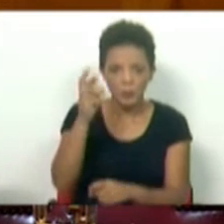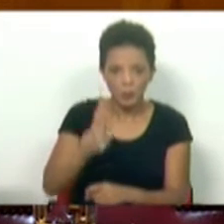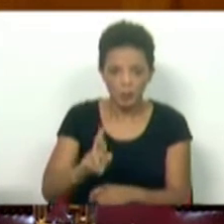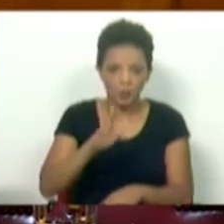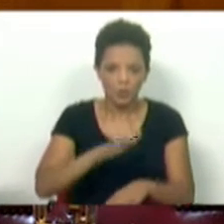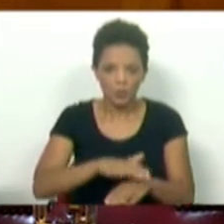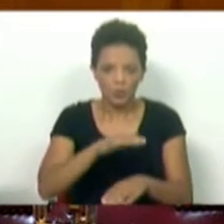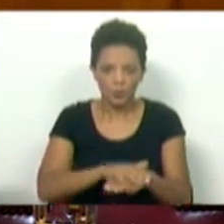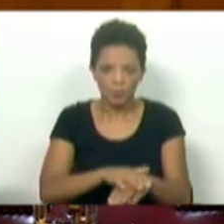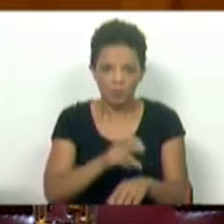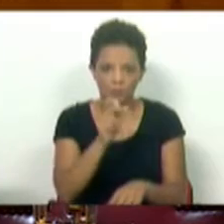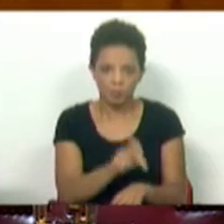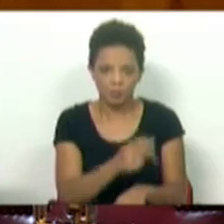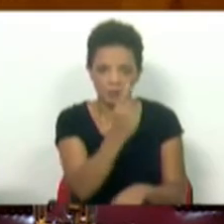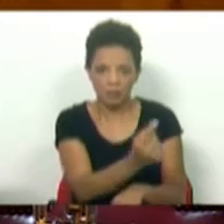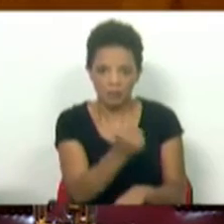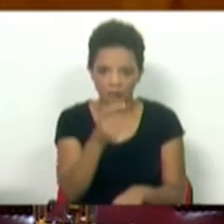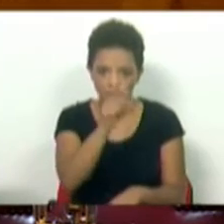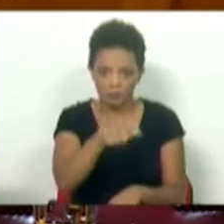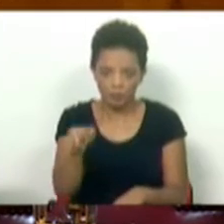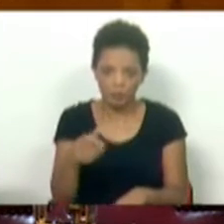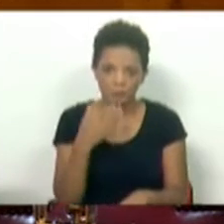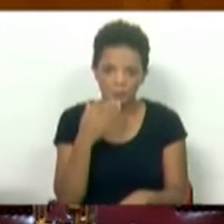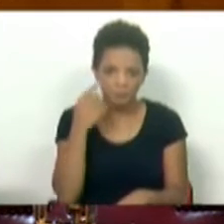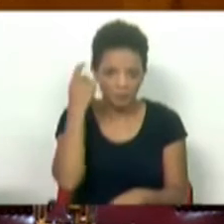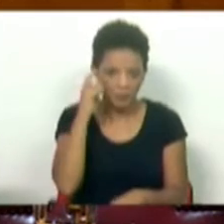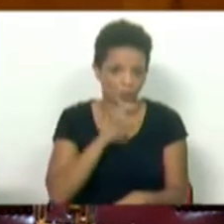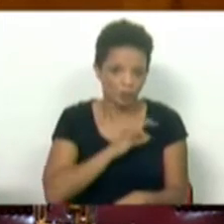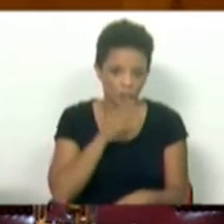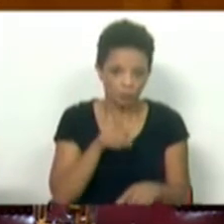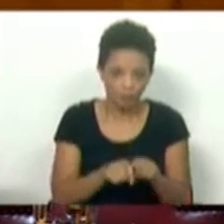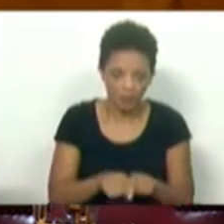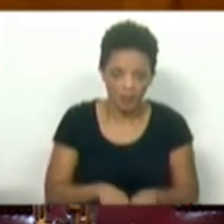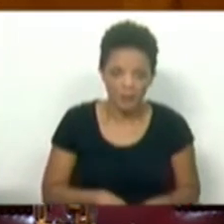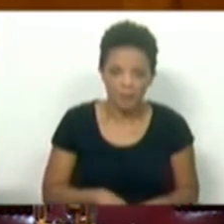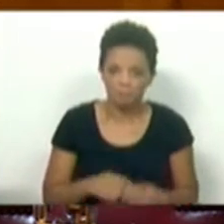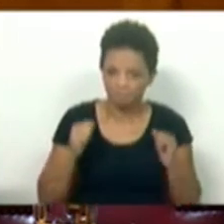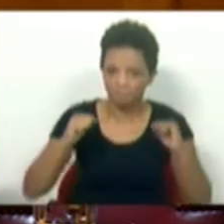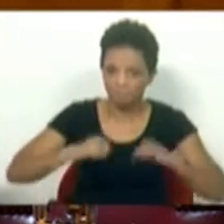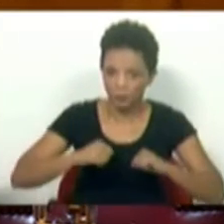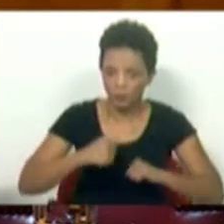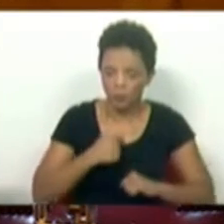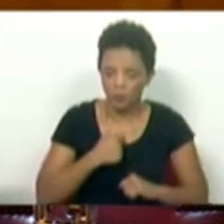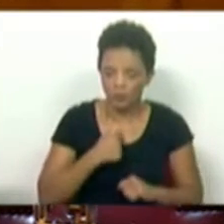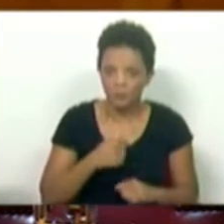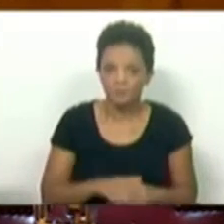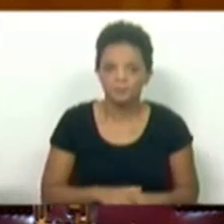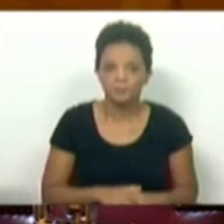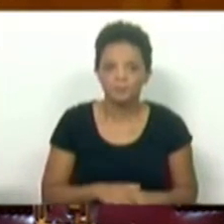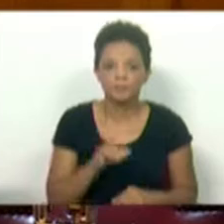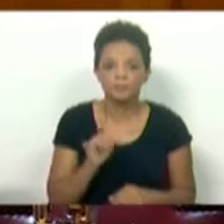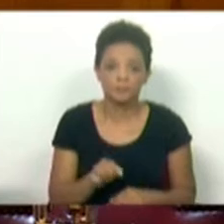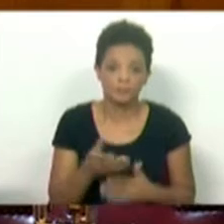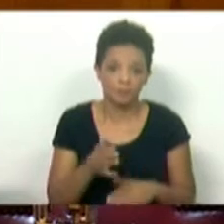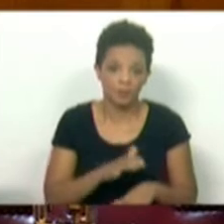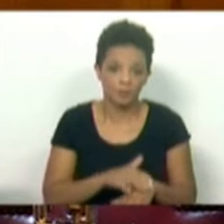repercutiu integralmente em cada um dos consumidores. Penso que a senhora deputada concordará comigo neste ponto e que,